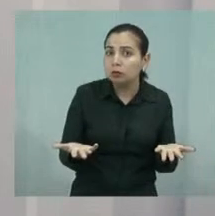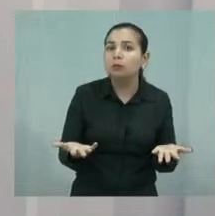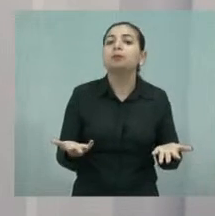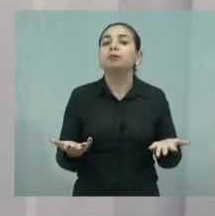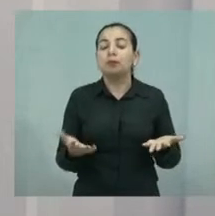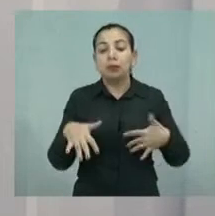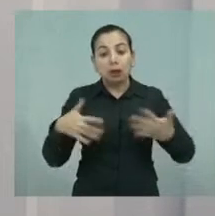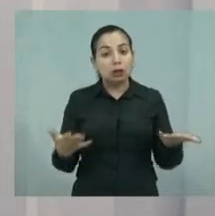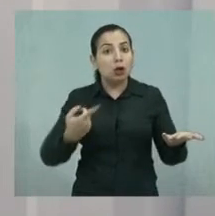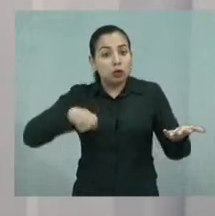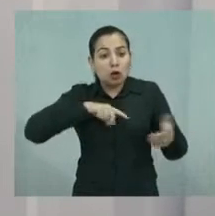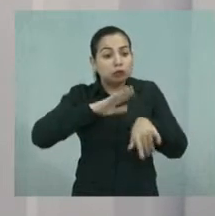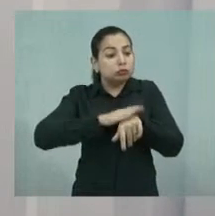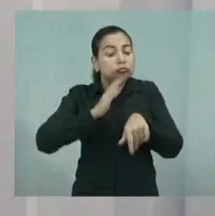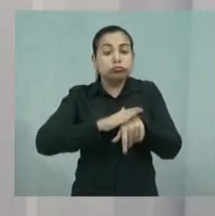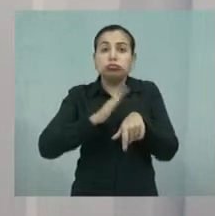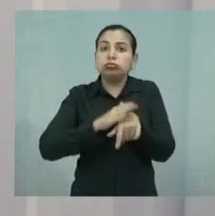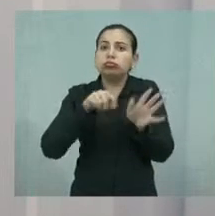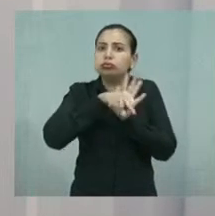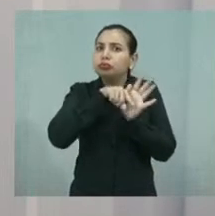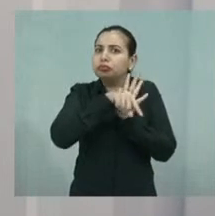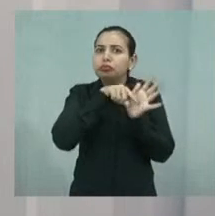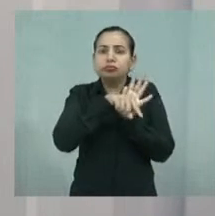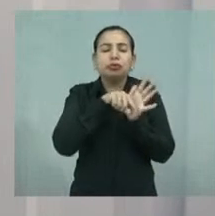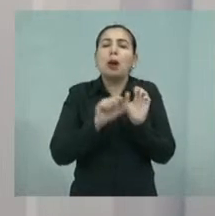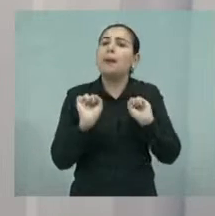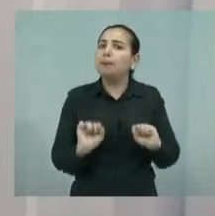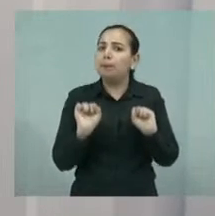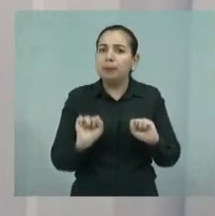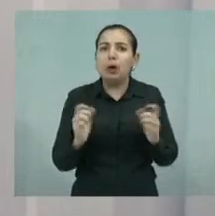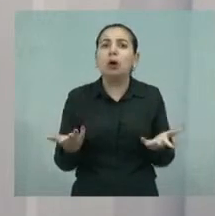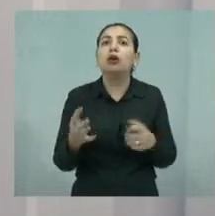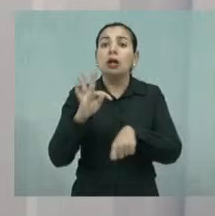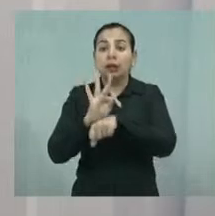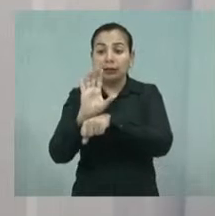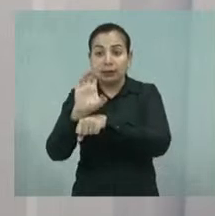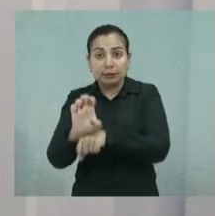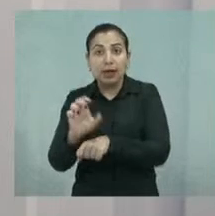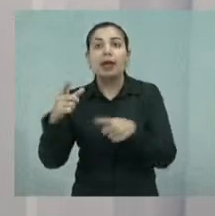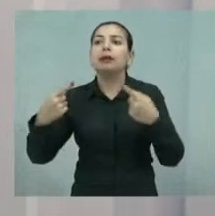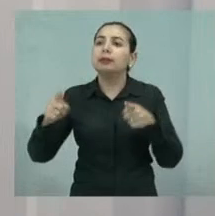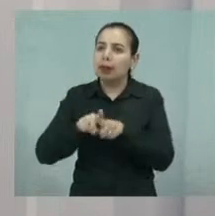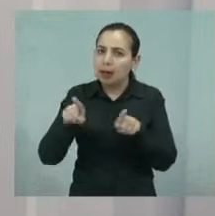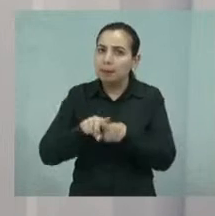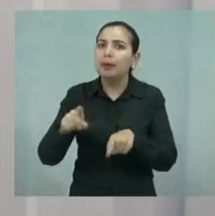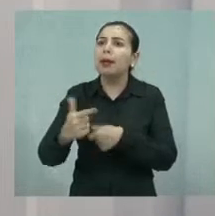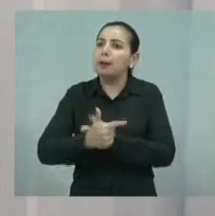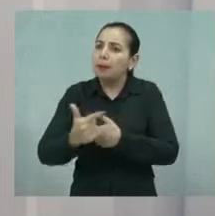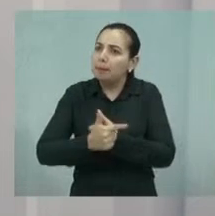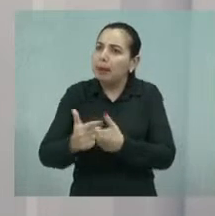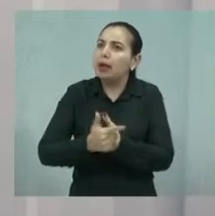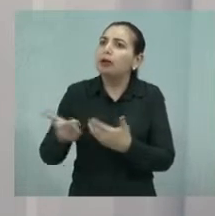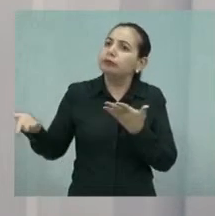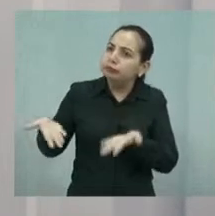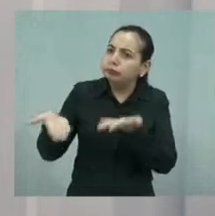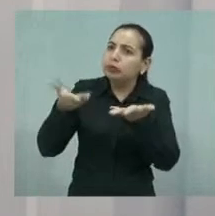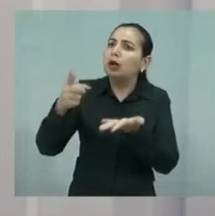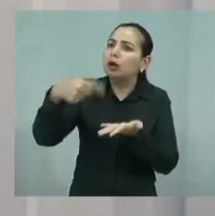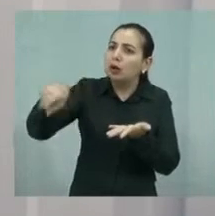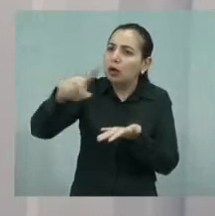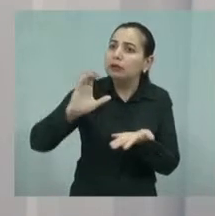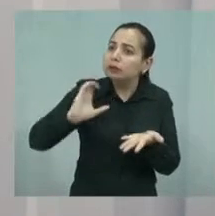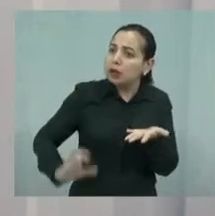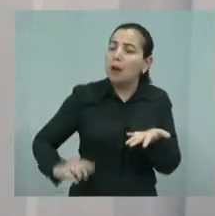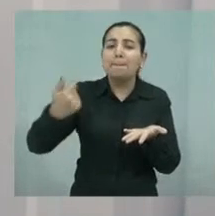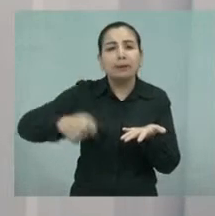smartphone. Então, o tribunal exerce esse papel, vem evoluindo, vem investindo para que o cidadão esteja cada vez